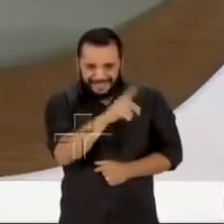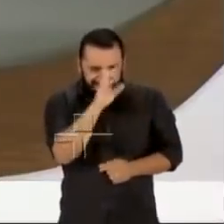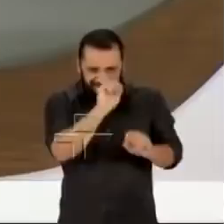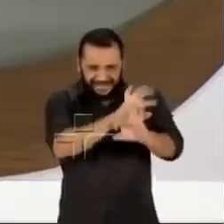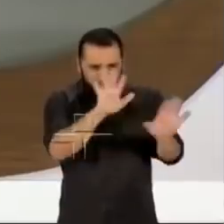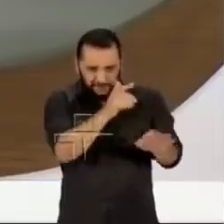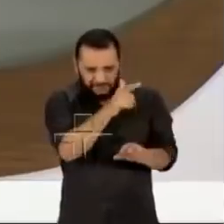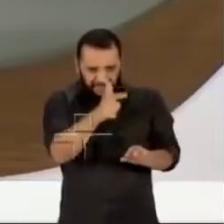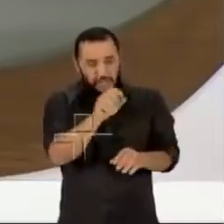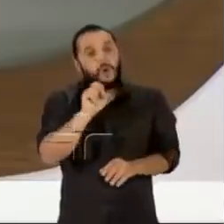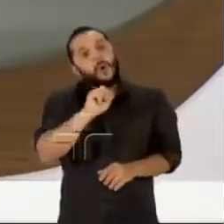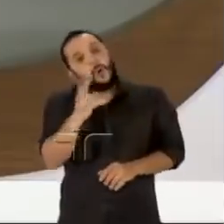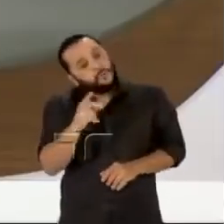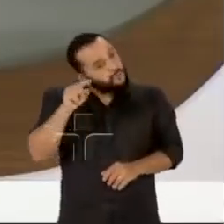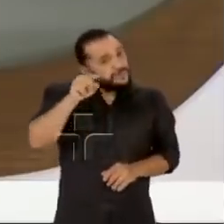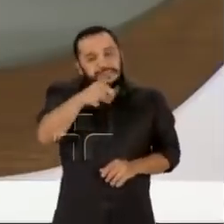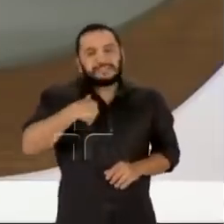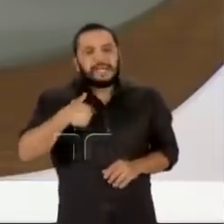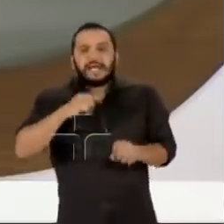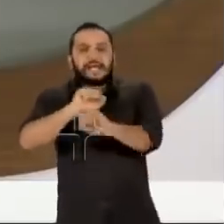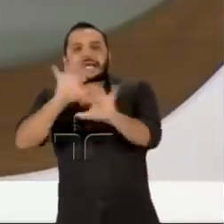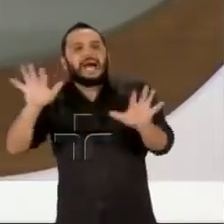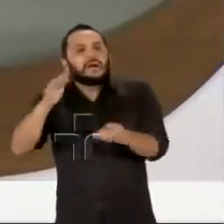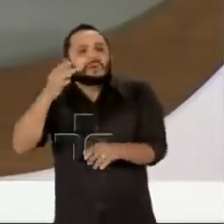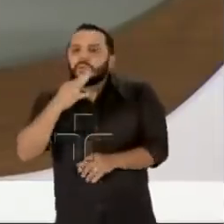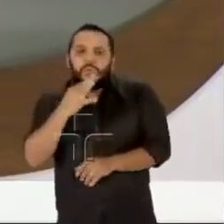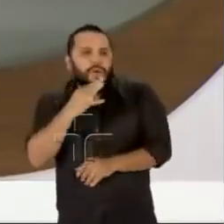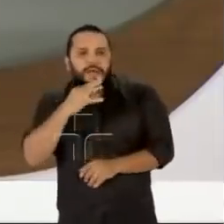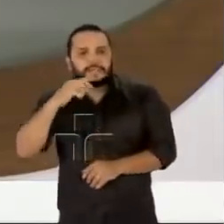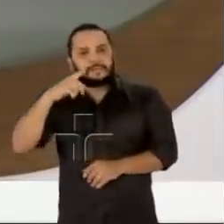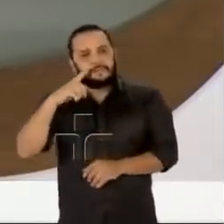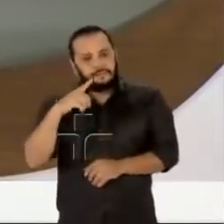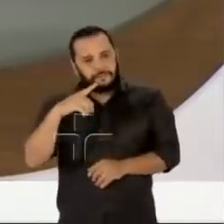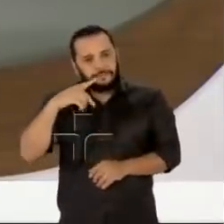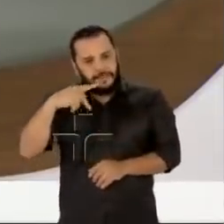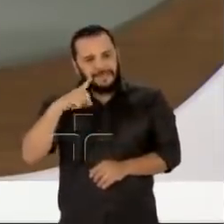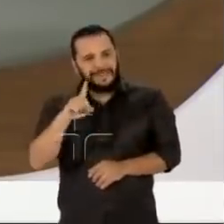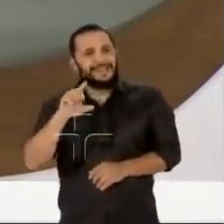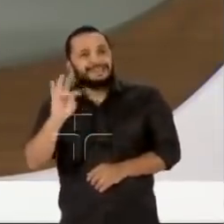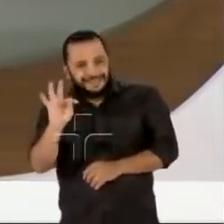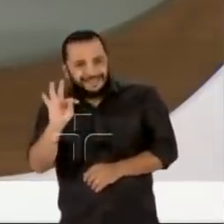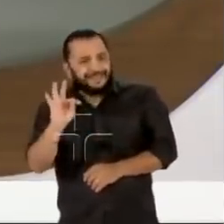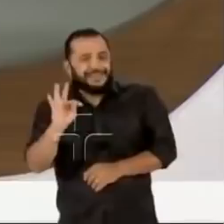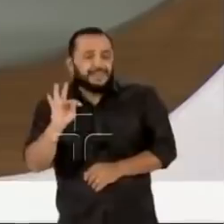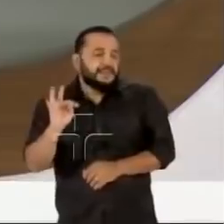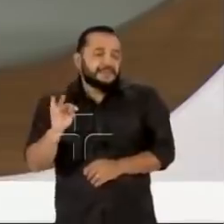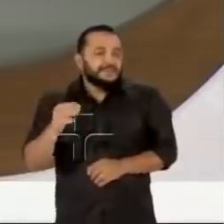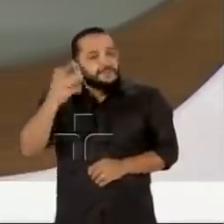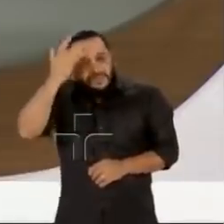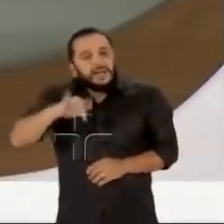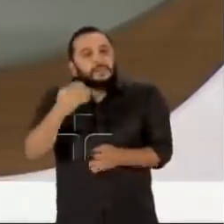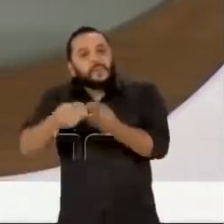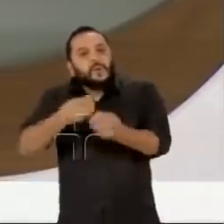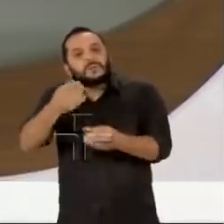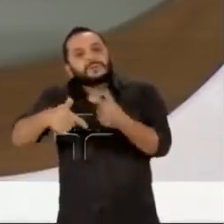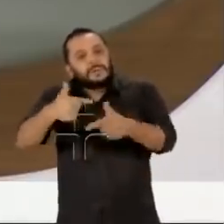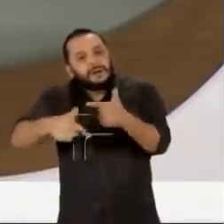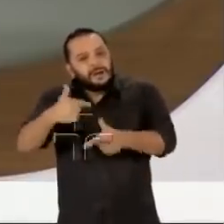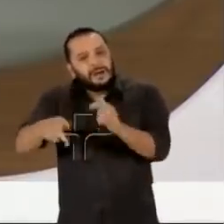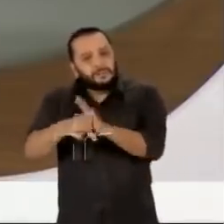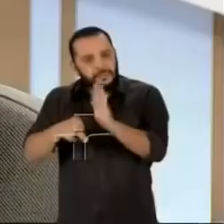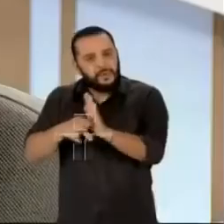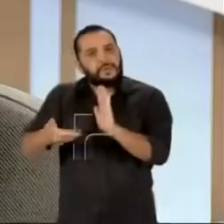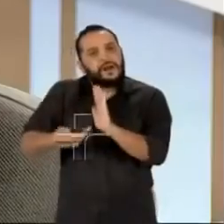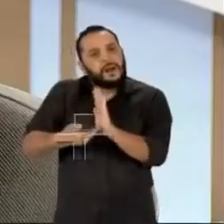você não tinha clareza do que era o PDT e do que o PDT inspiraria é da sua atuação no plenário da Câmara dos